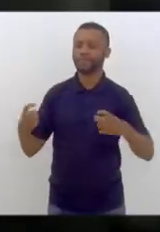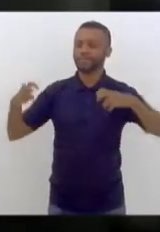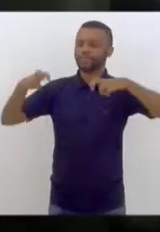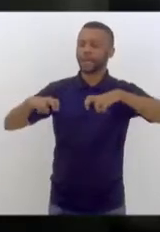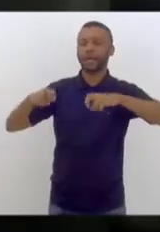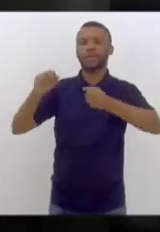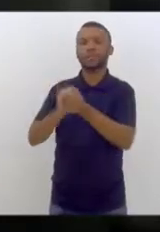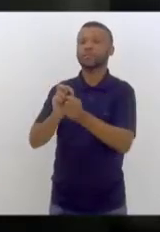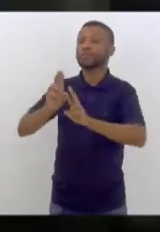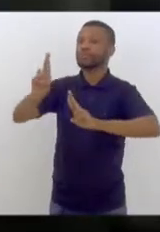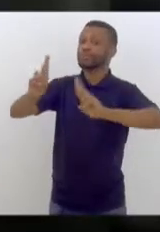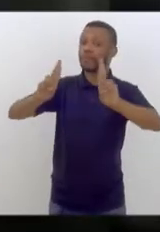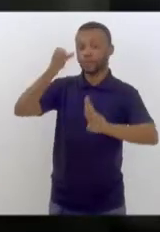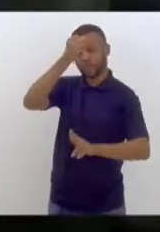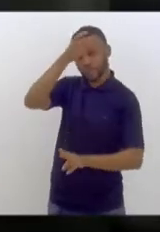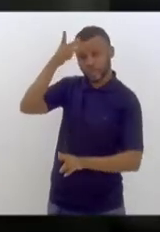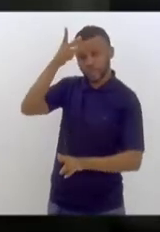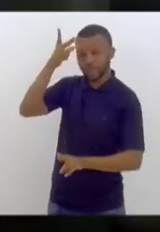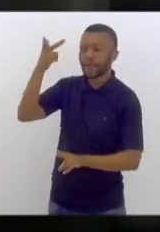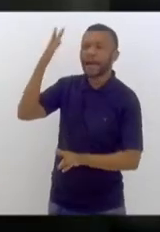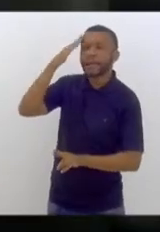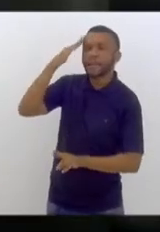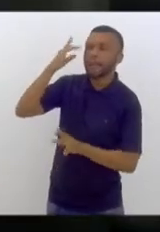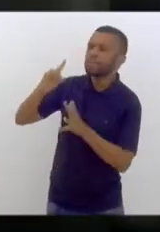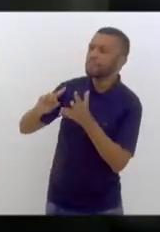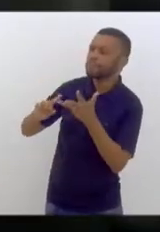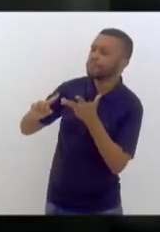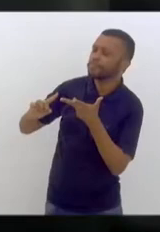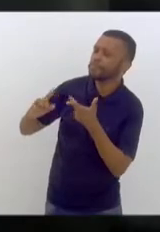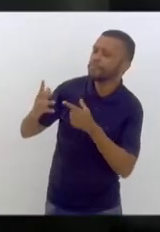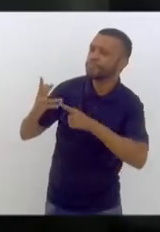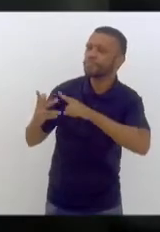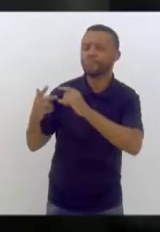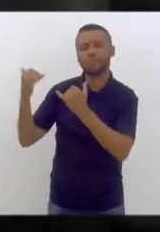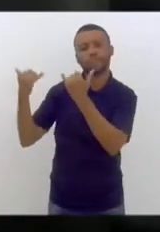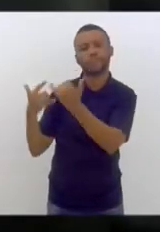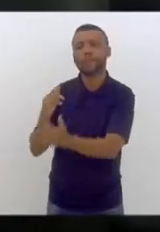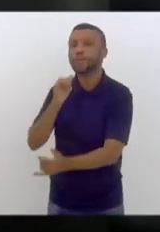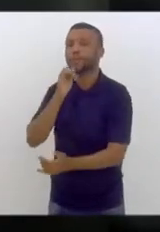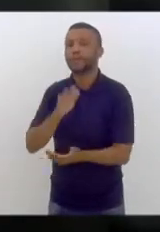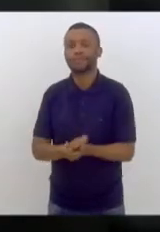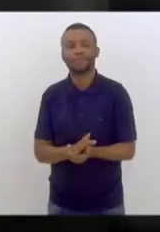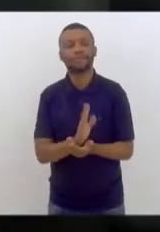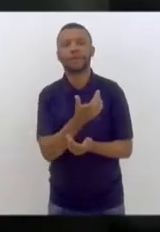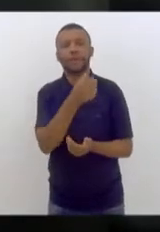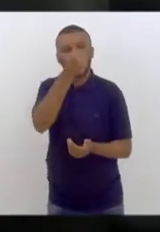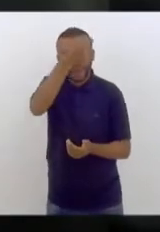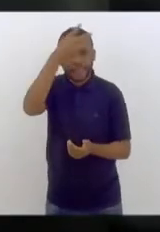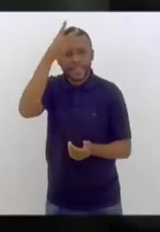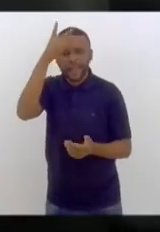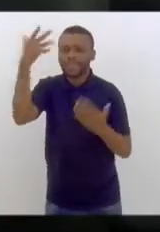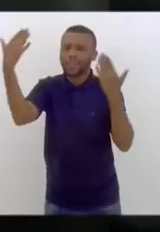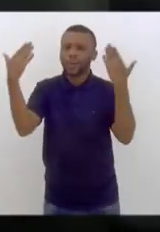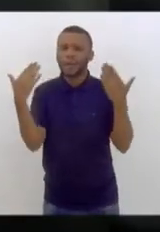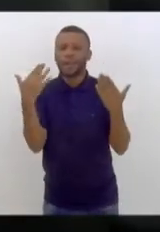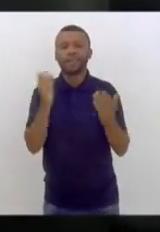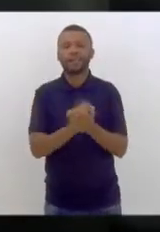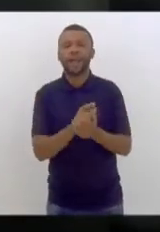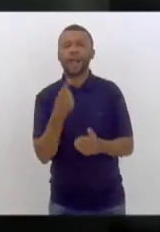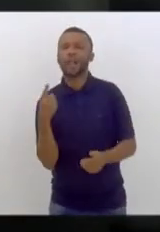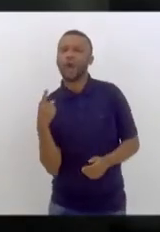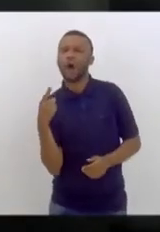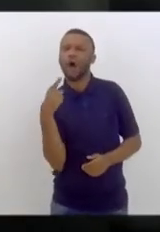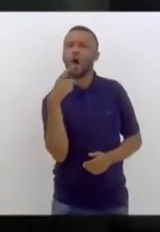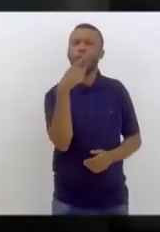municípios e saber. Por quê? Vamos, por exemplo, uma cidade que dita assim, dormitório. Como,